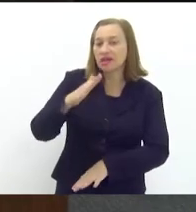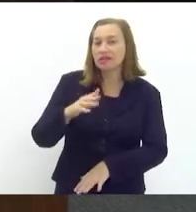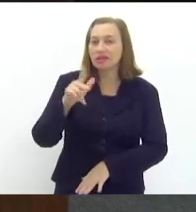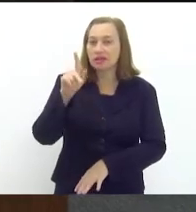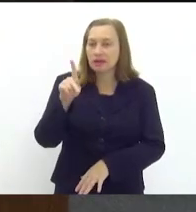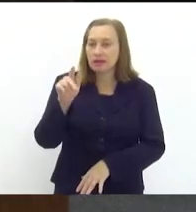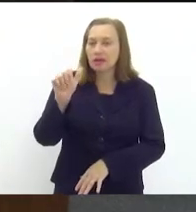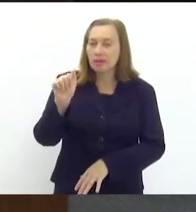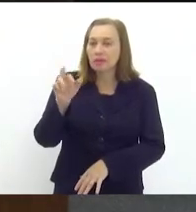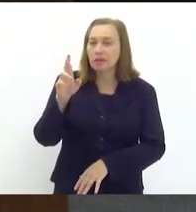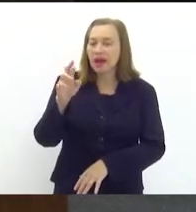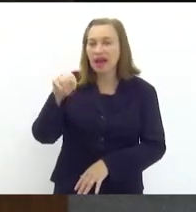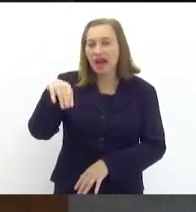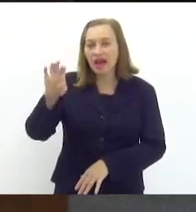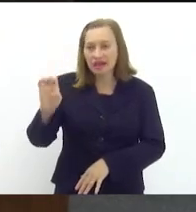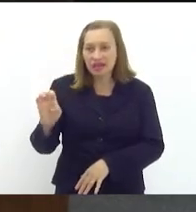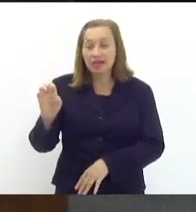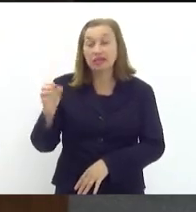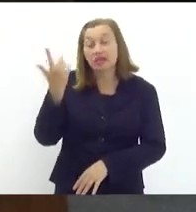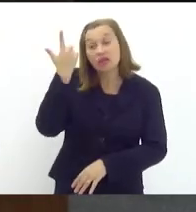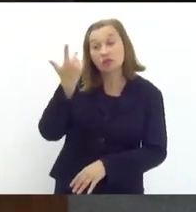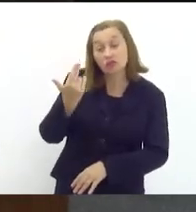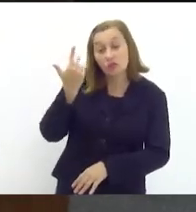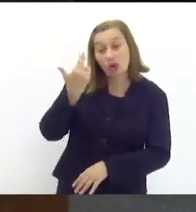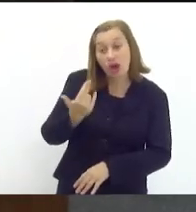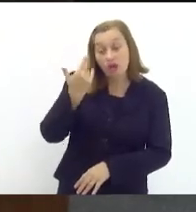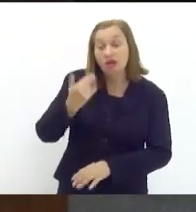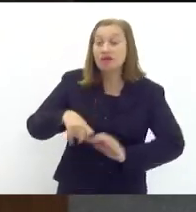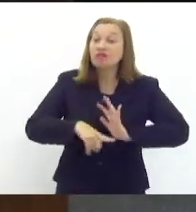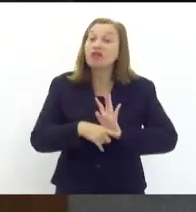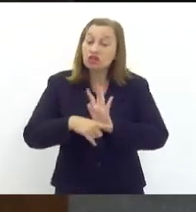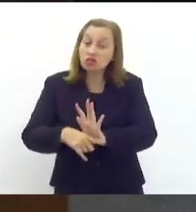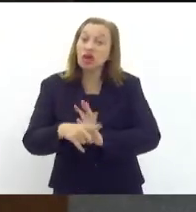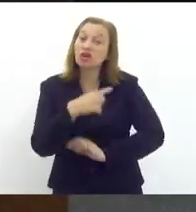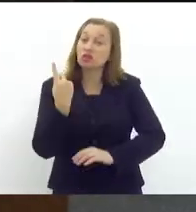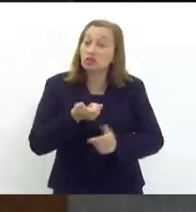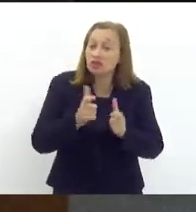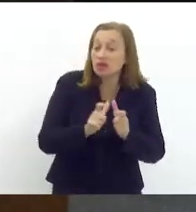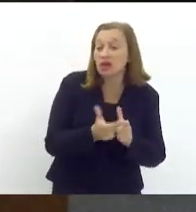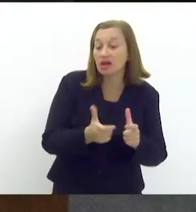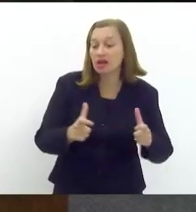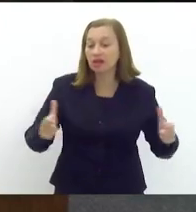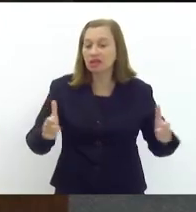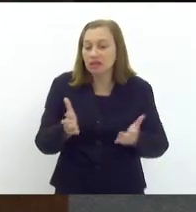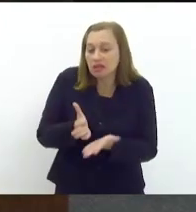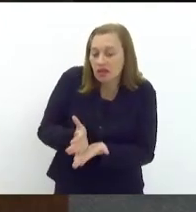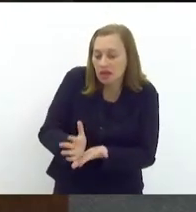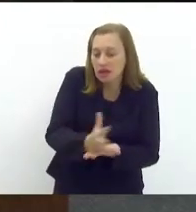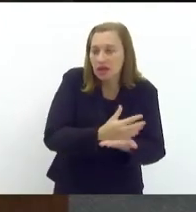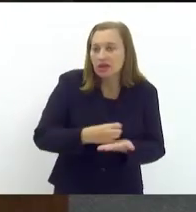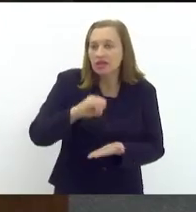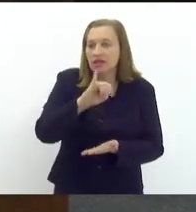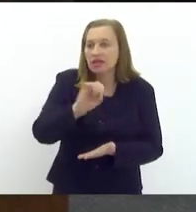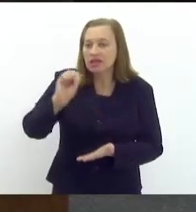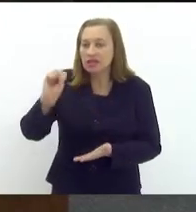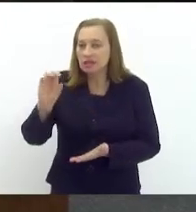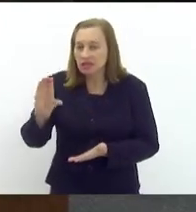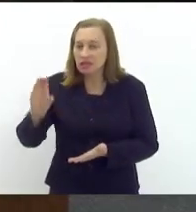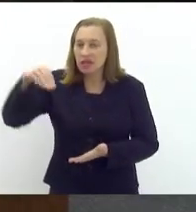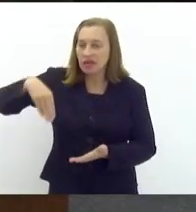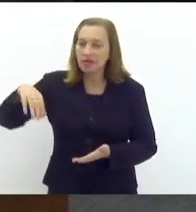crie mais unidade de conservação o que vai ajudar com o que a gente amplie a arrecadação no ICMS Verde